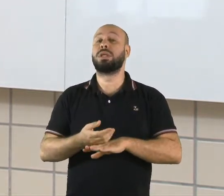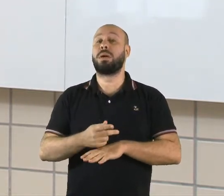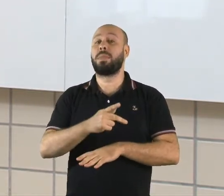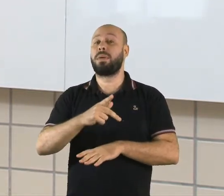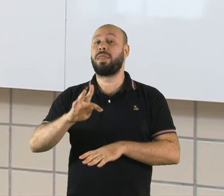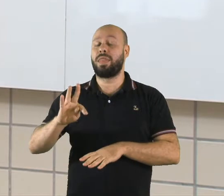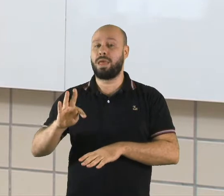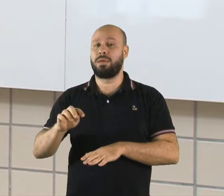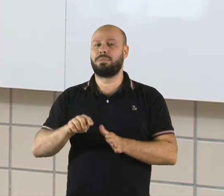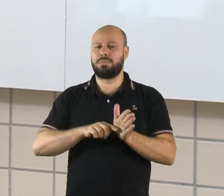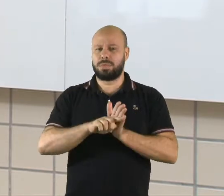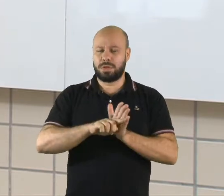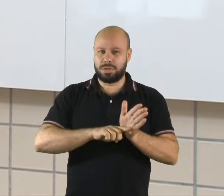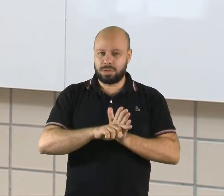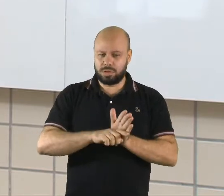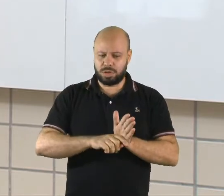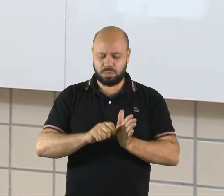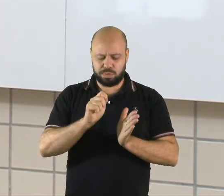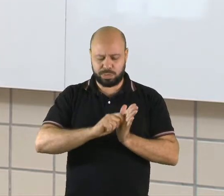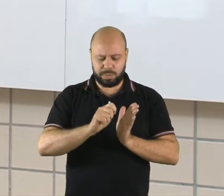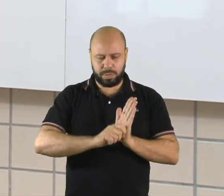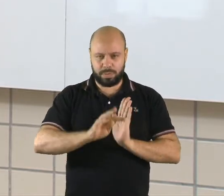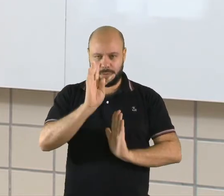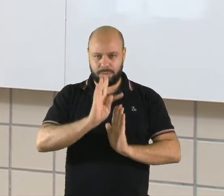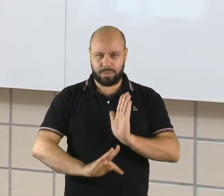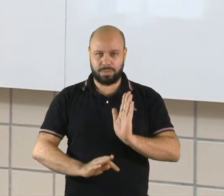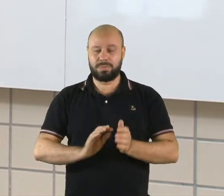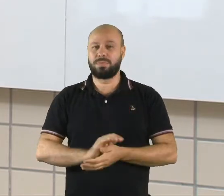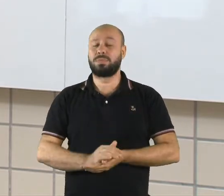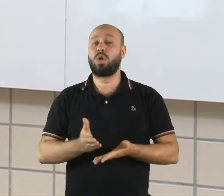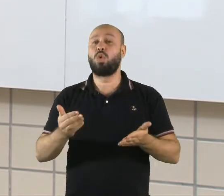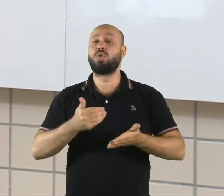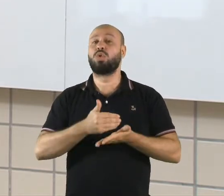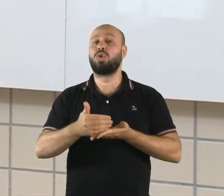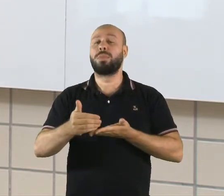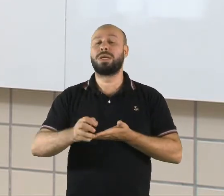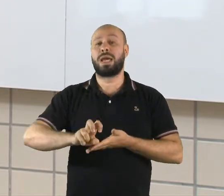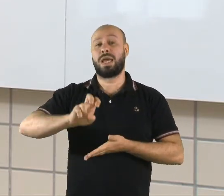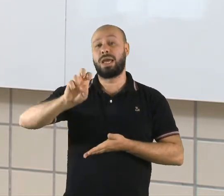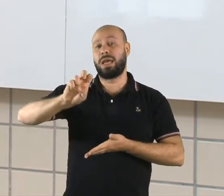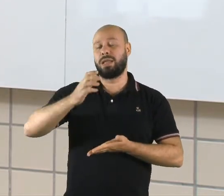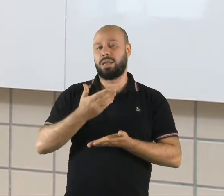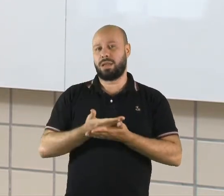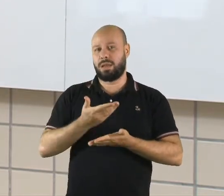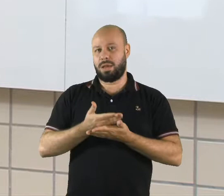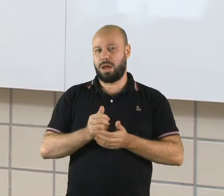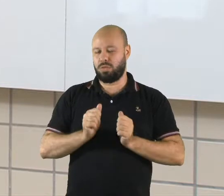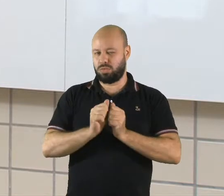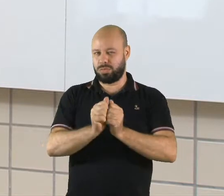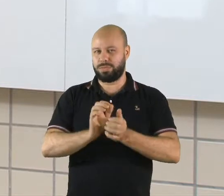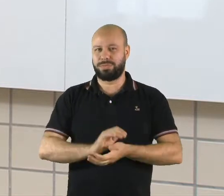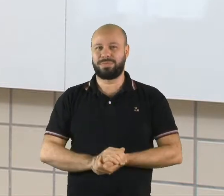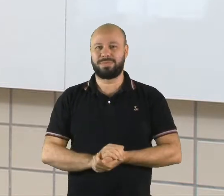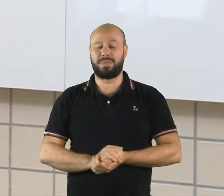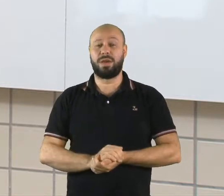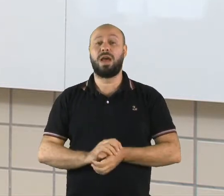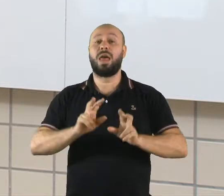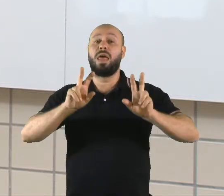de Texto, PPT. E hoje nós vamos começar a nossa quinta aula juntos, com o